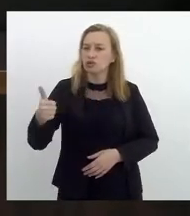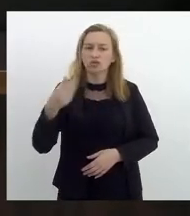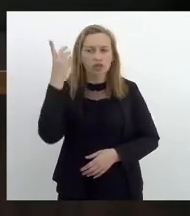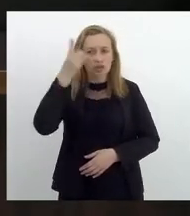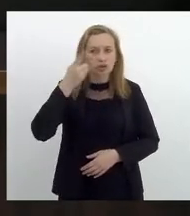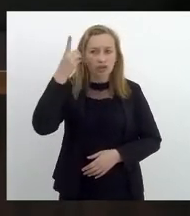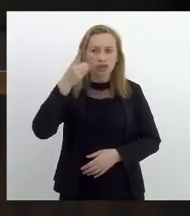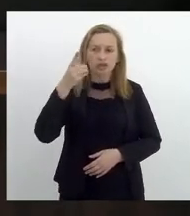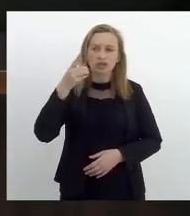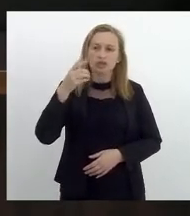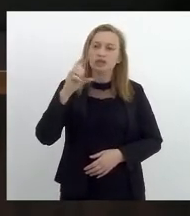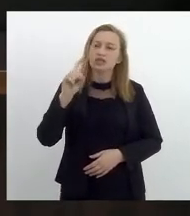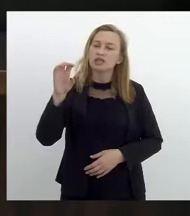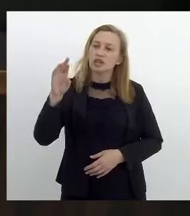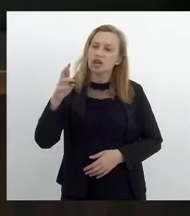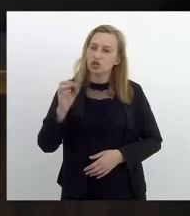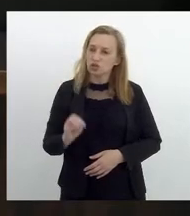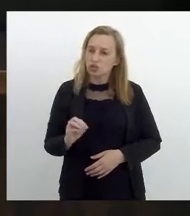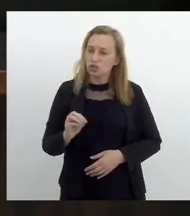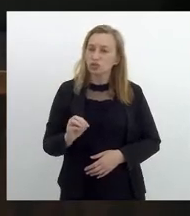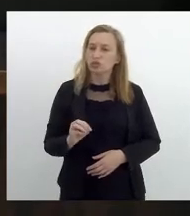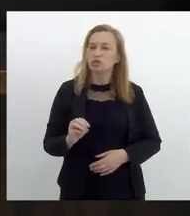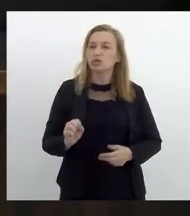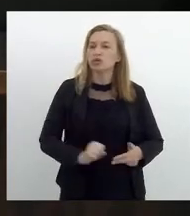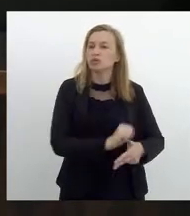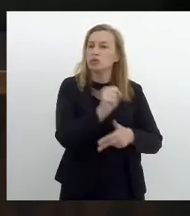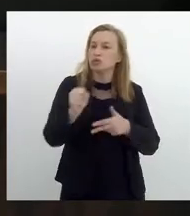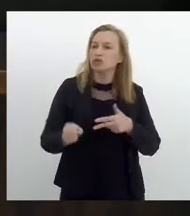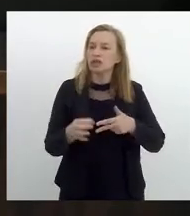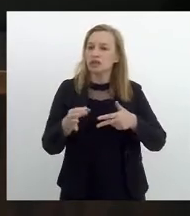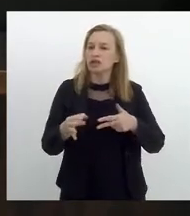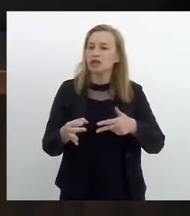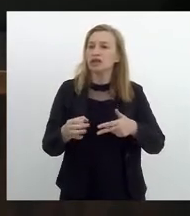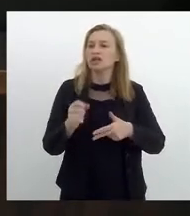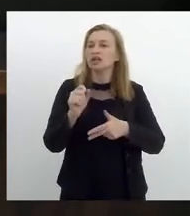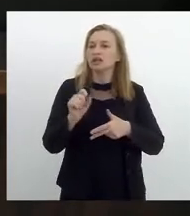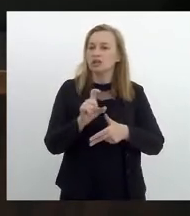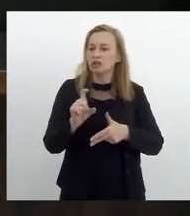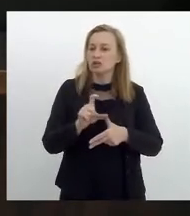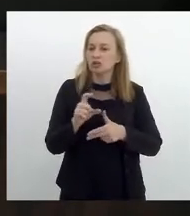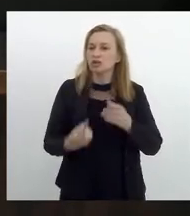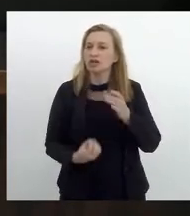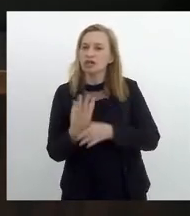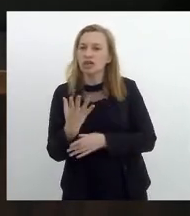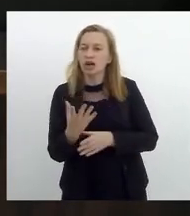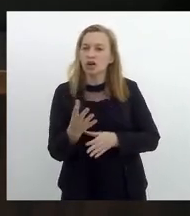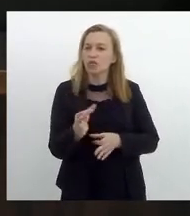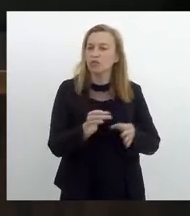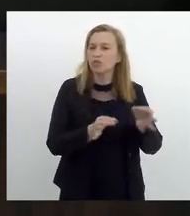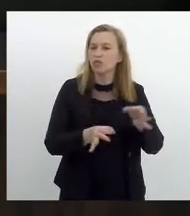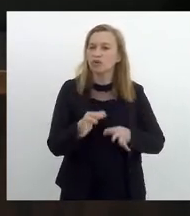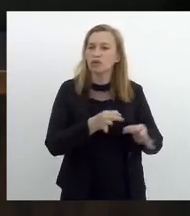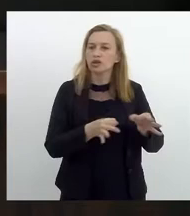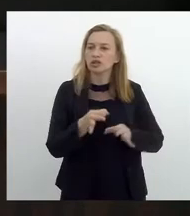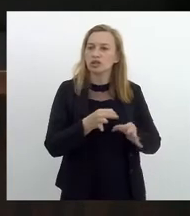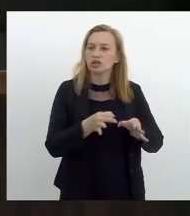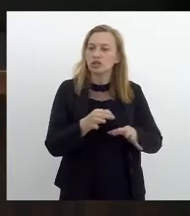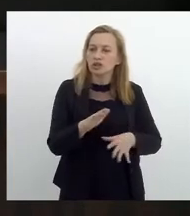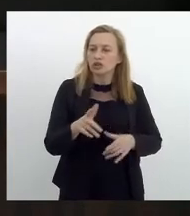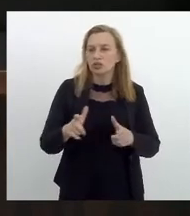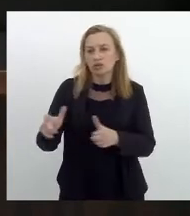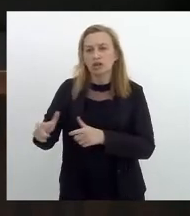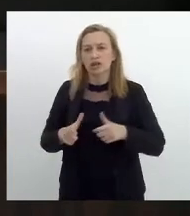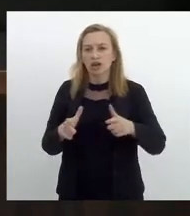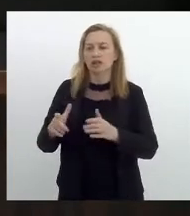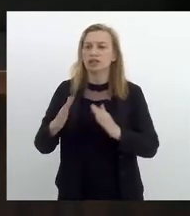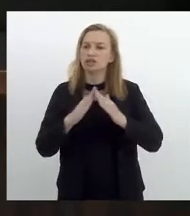deputado Sérgio Fernandes, que autoriza o Poder Executivo a criar o programa para descompartilhamento do espaço escolar